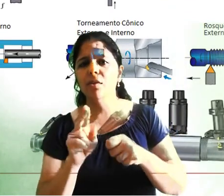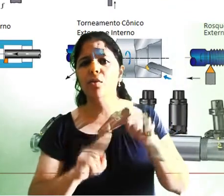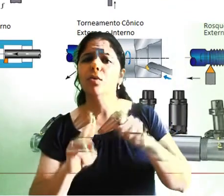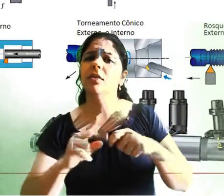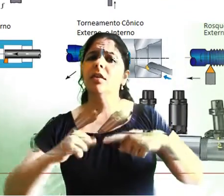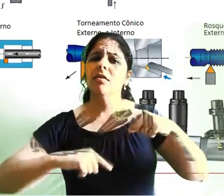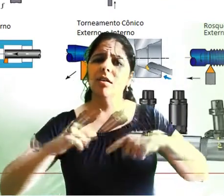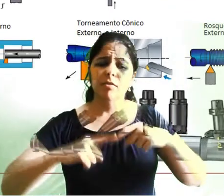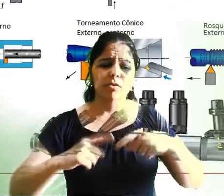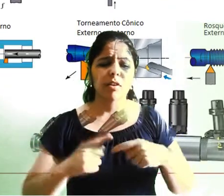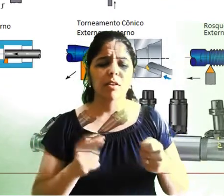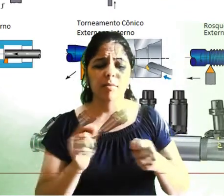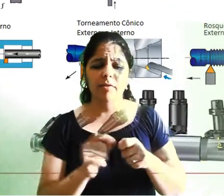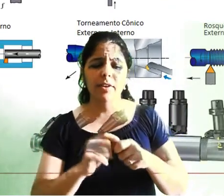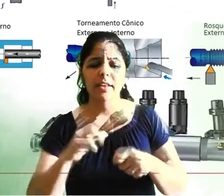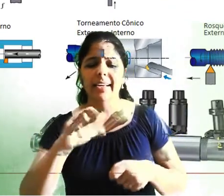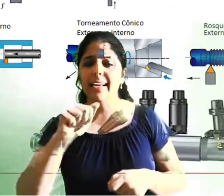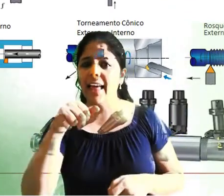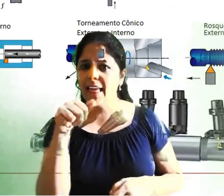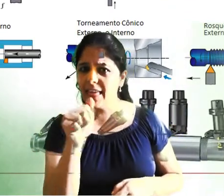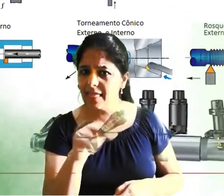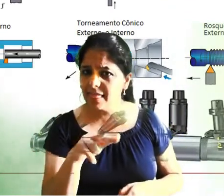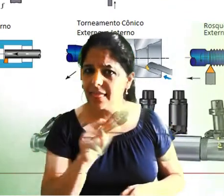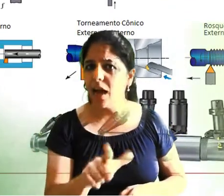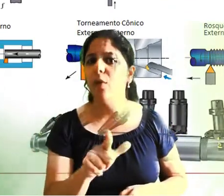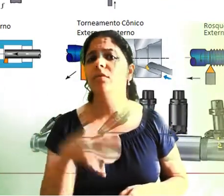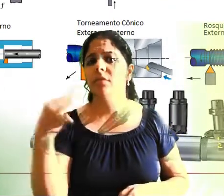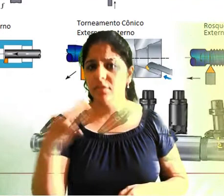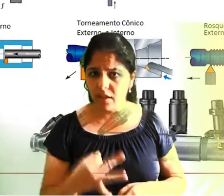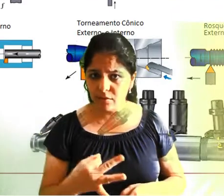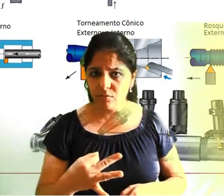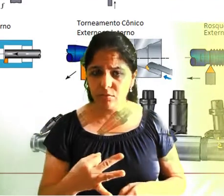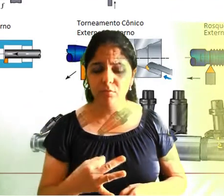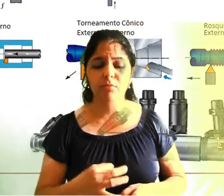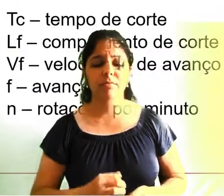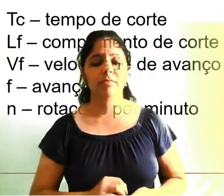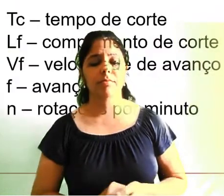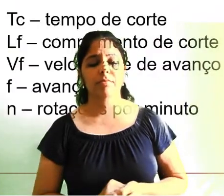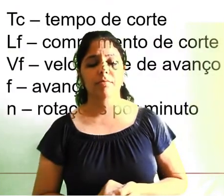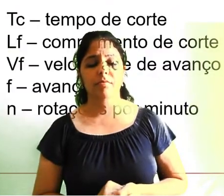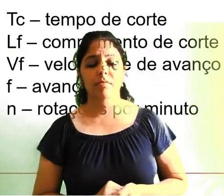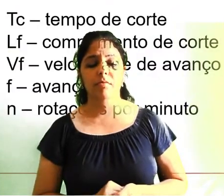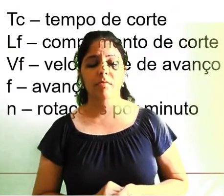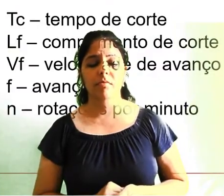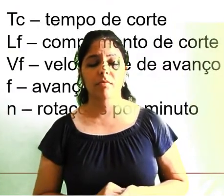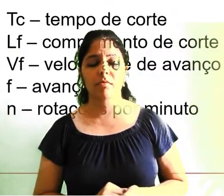Utilizando uma ferramenta de fazer canal, correto?